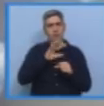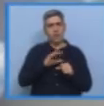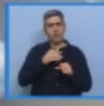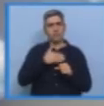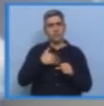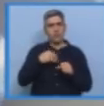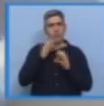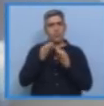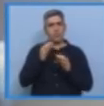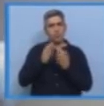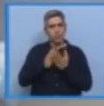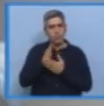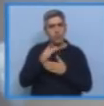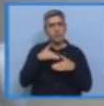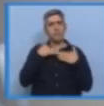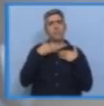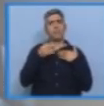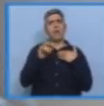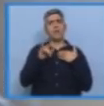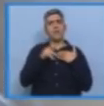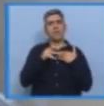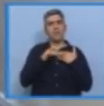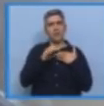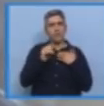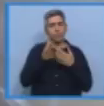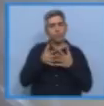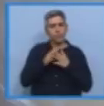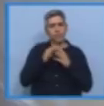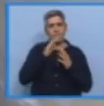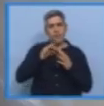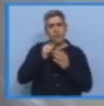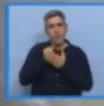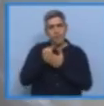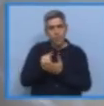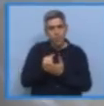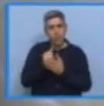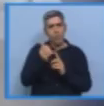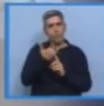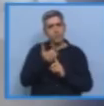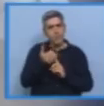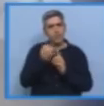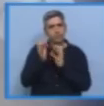cuidados continuados, paliativos, algo que dê uma estrutura às próprias famílias de acolhimento